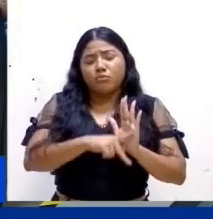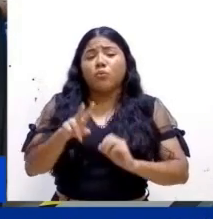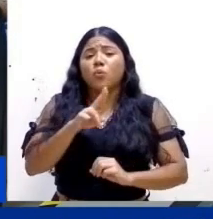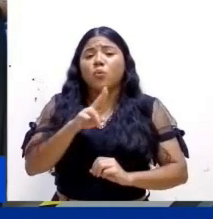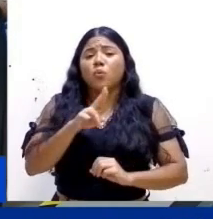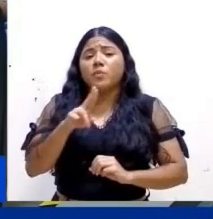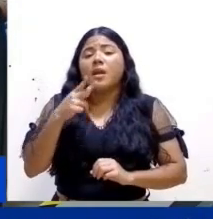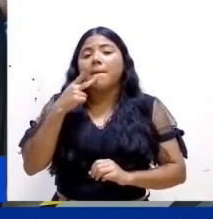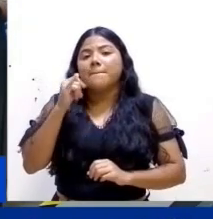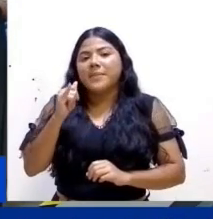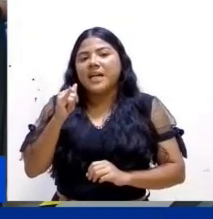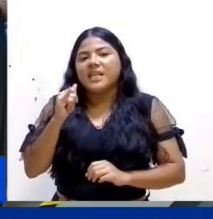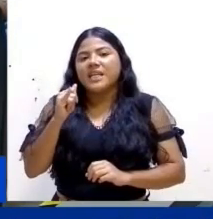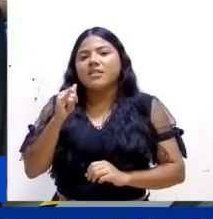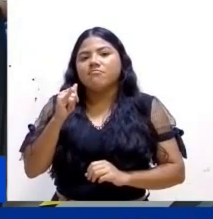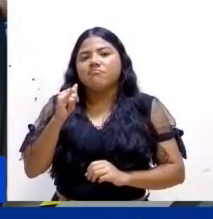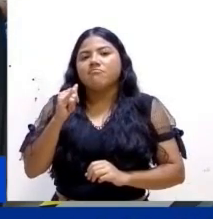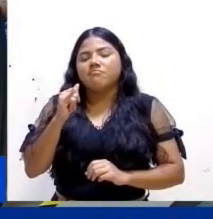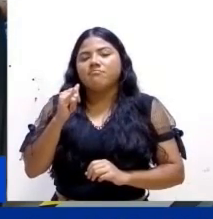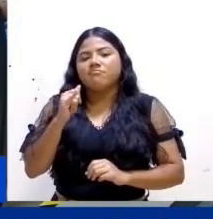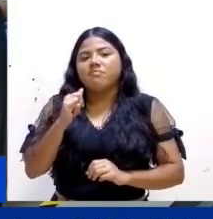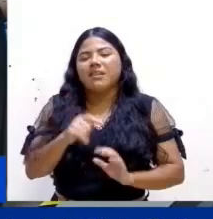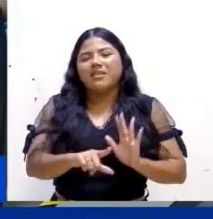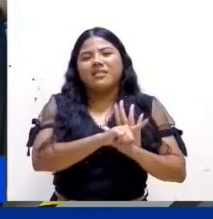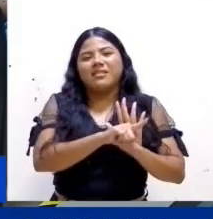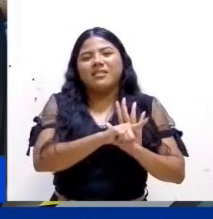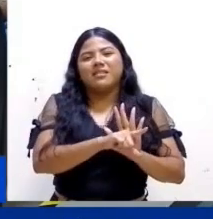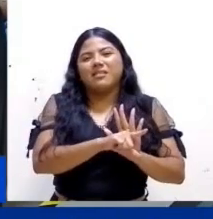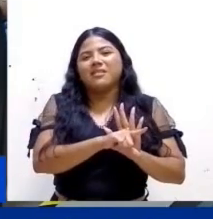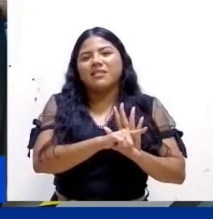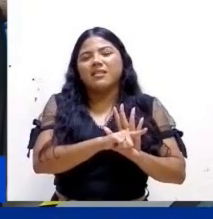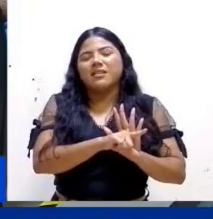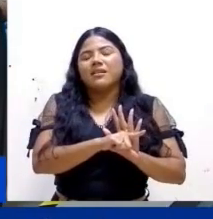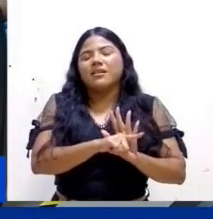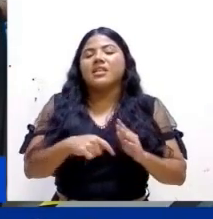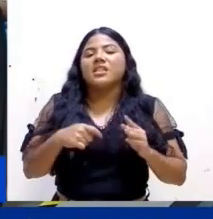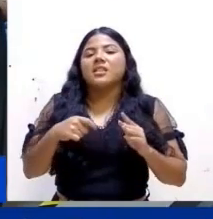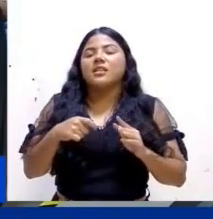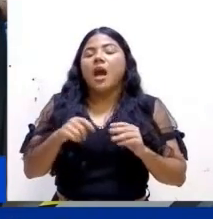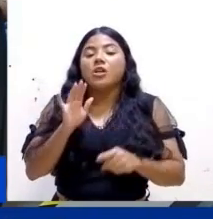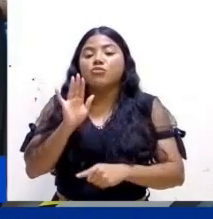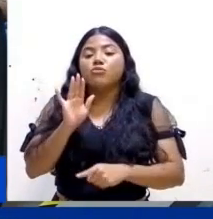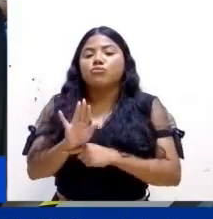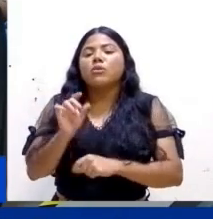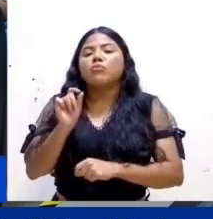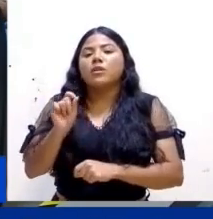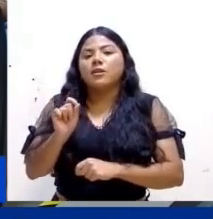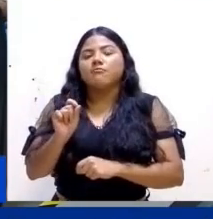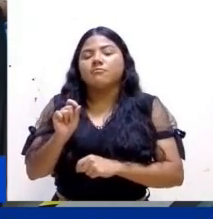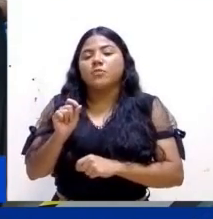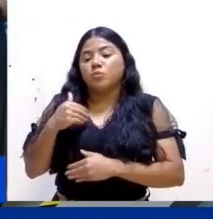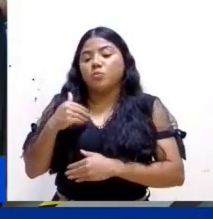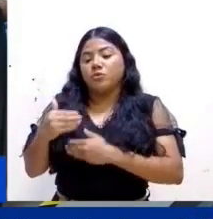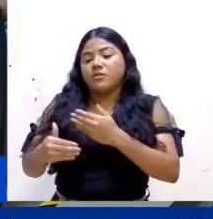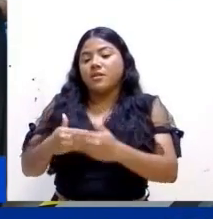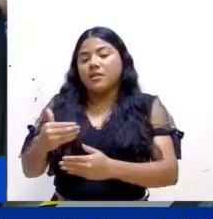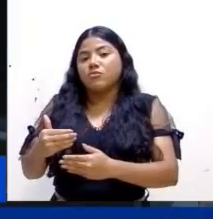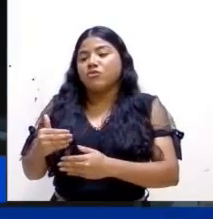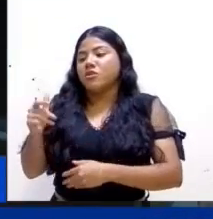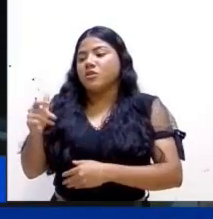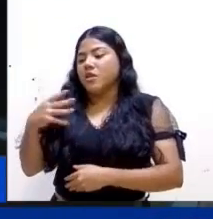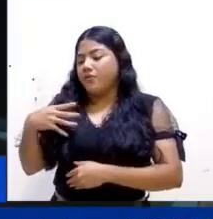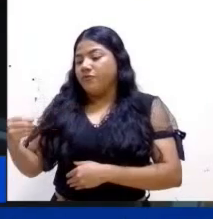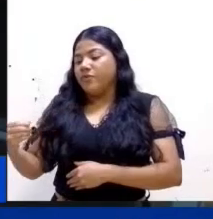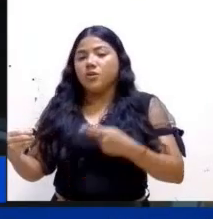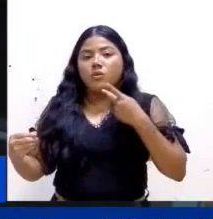Não é verdade? Que permanece mais ampla do auditório com a palavra palestrante Gabriela Valente.